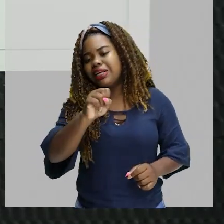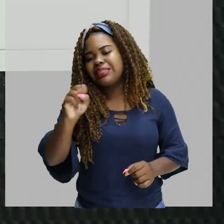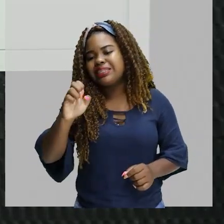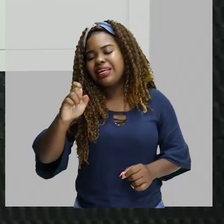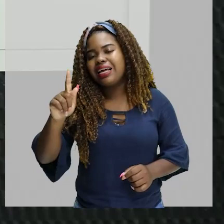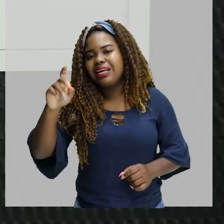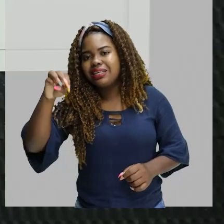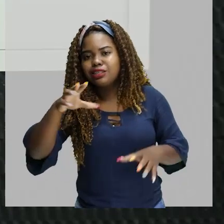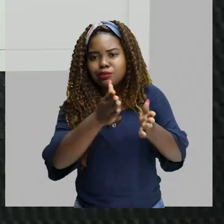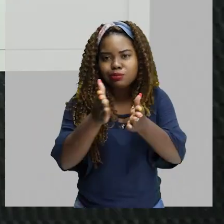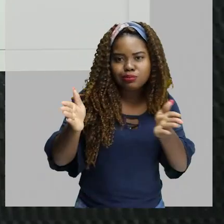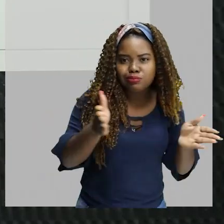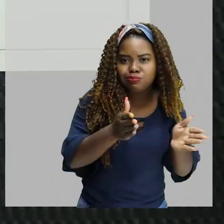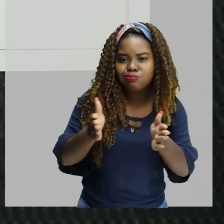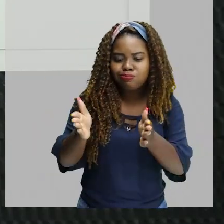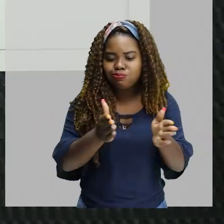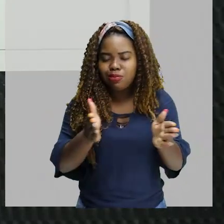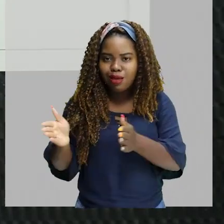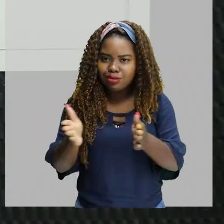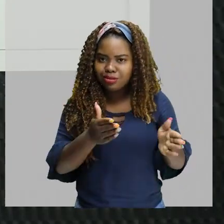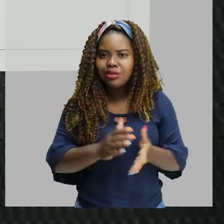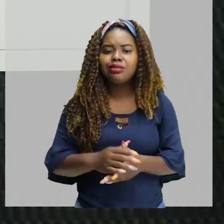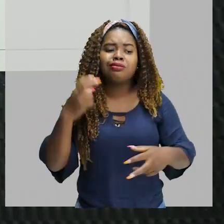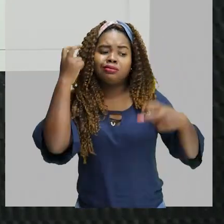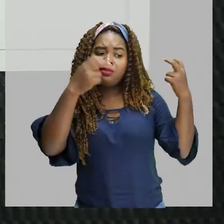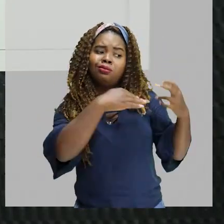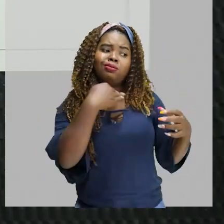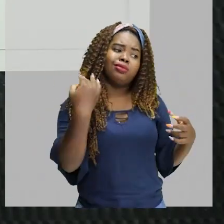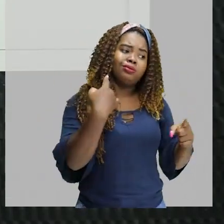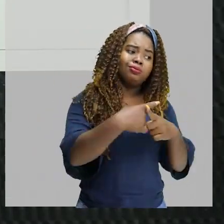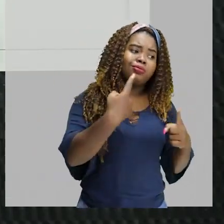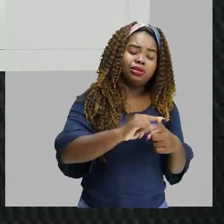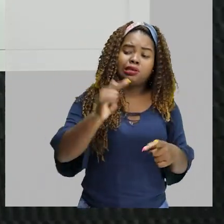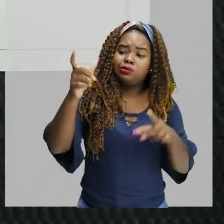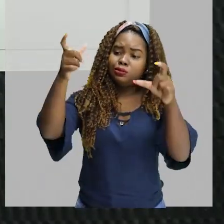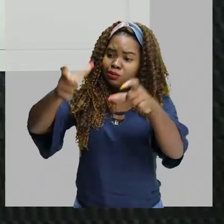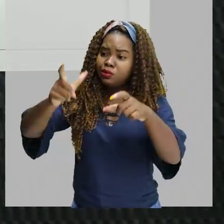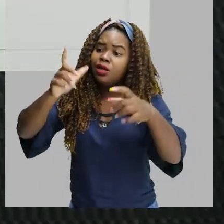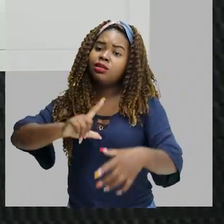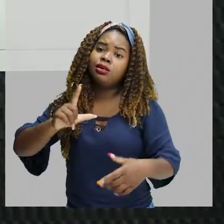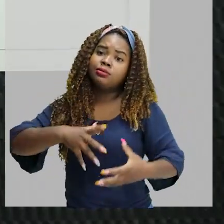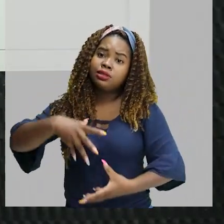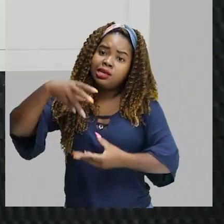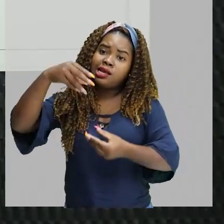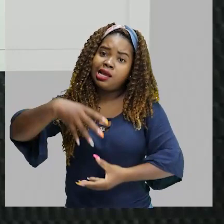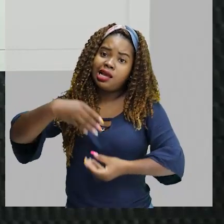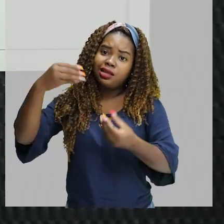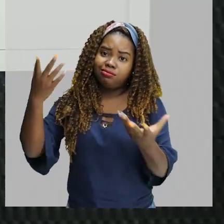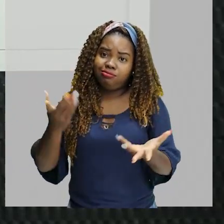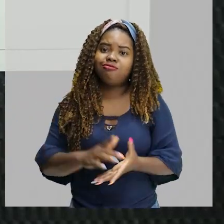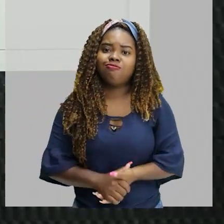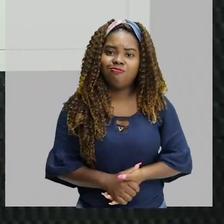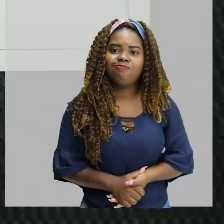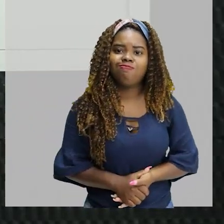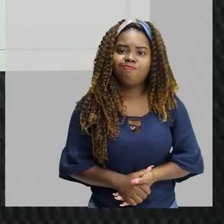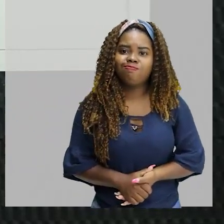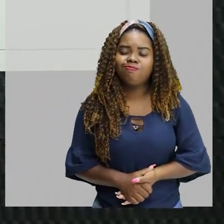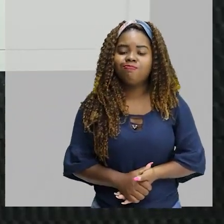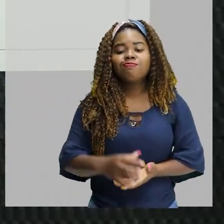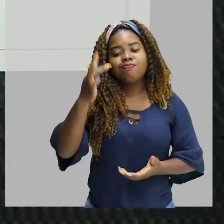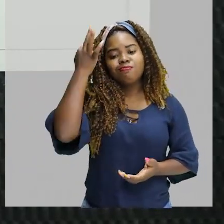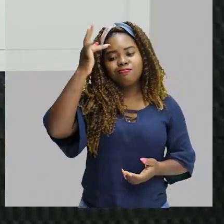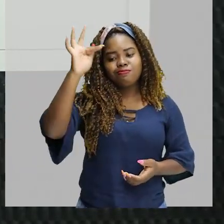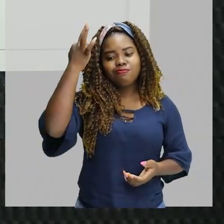portanto, não temos que nos preocuparmos com a morte. Coisas que vão repercutir até, por exemplo, a